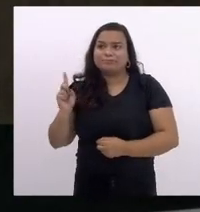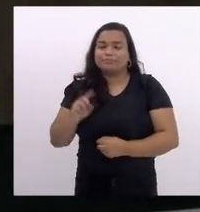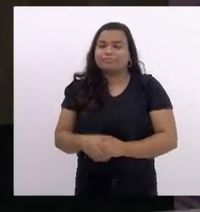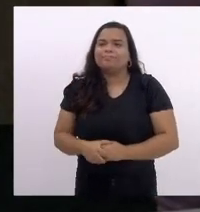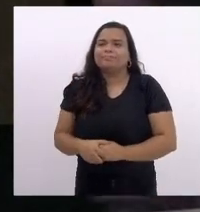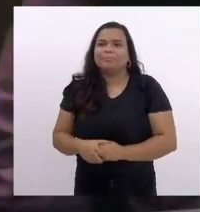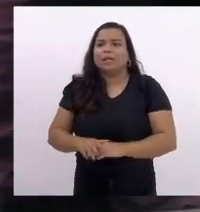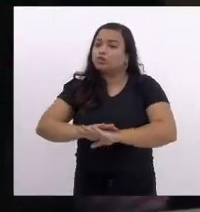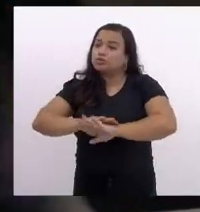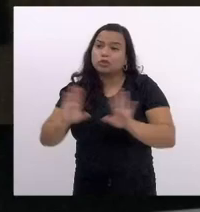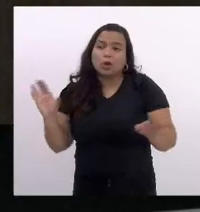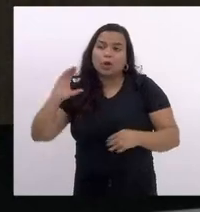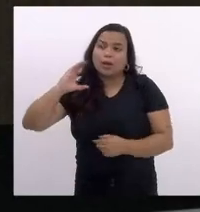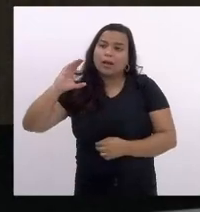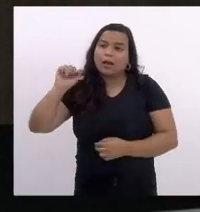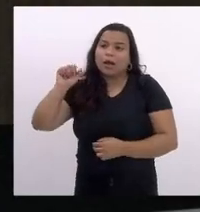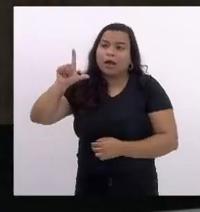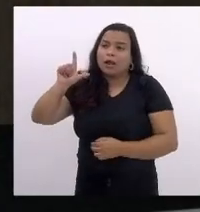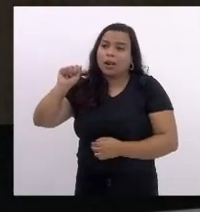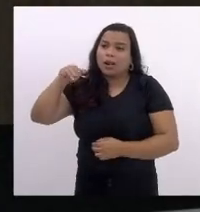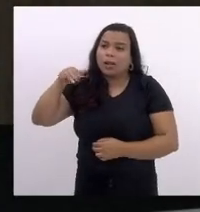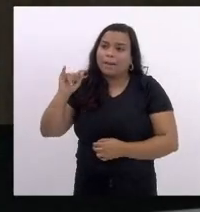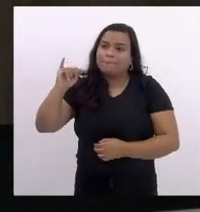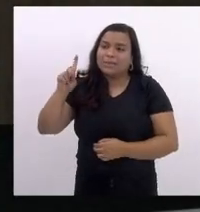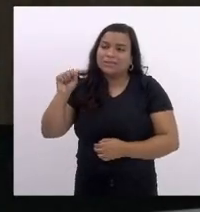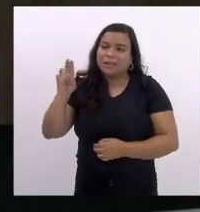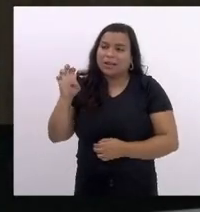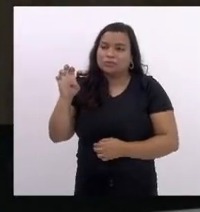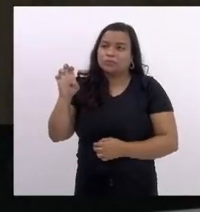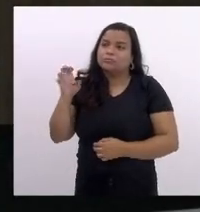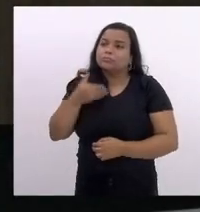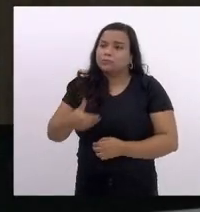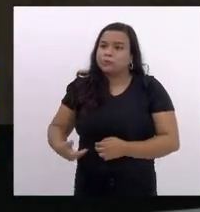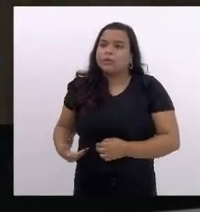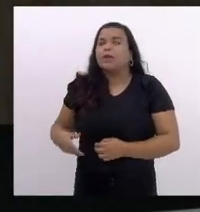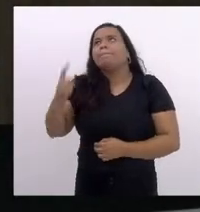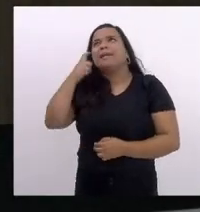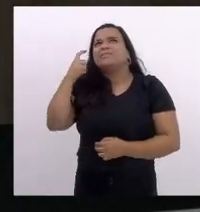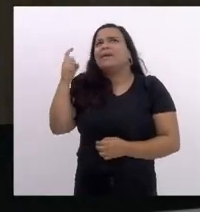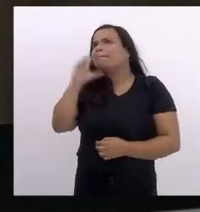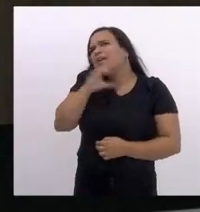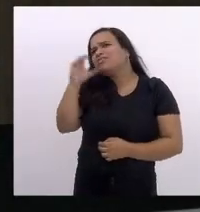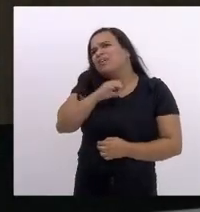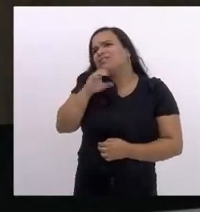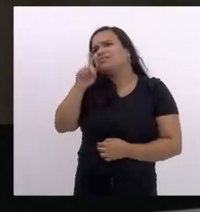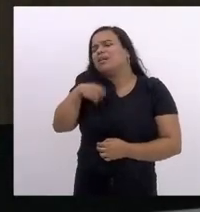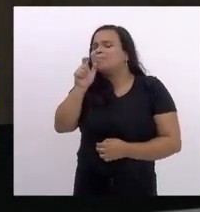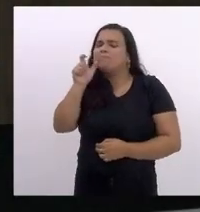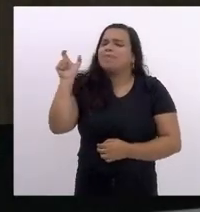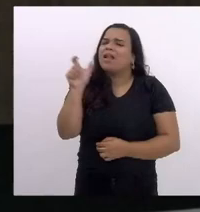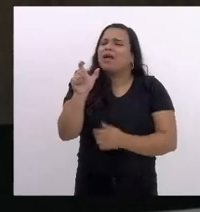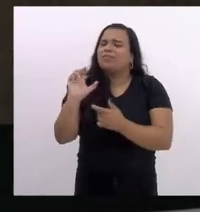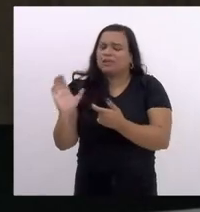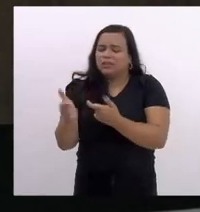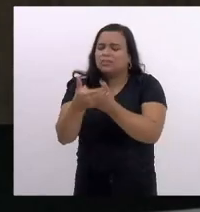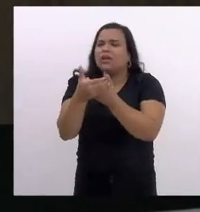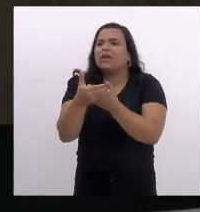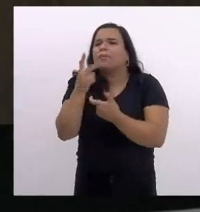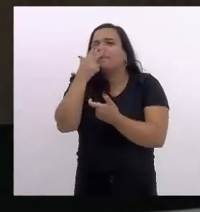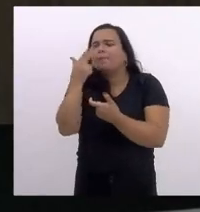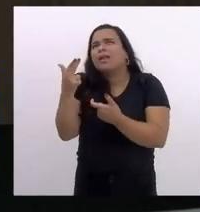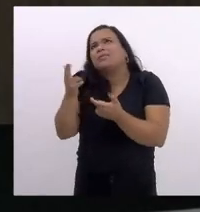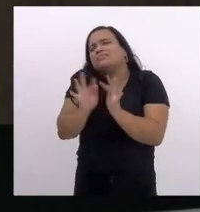ser calamidade pública. Emergência é vago, emergência é termo genérico. Como pode ter